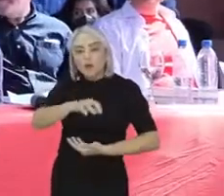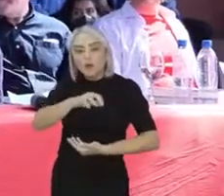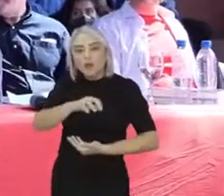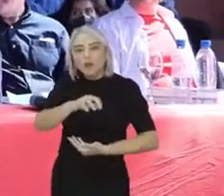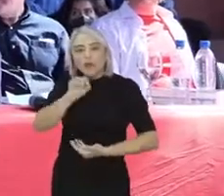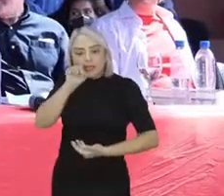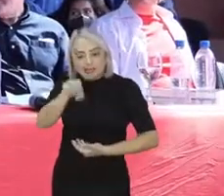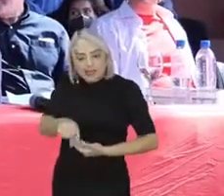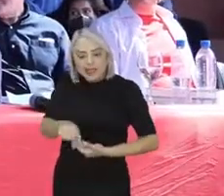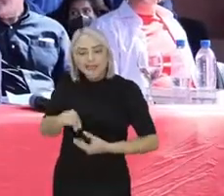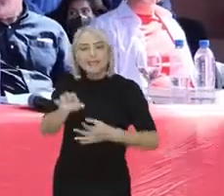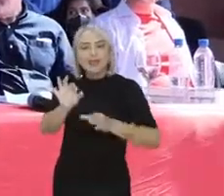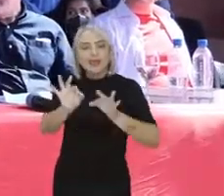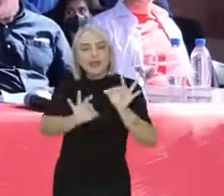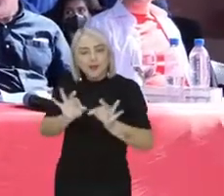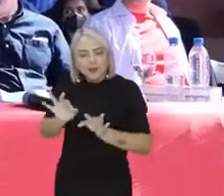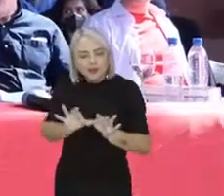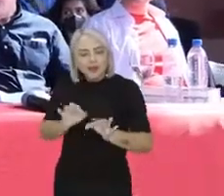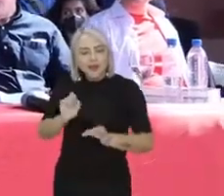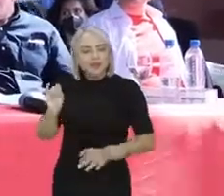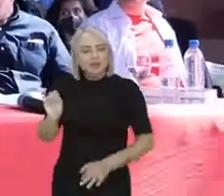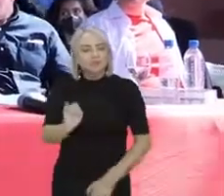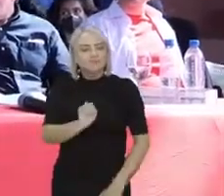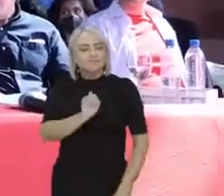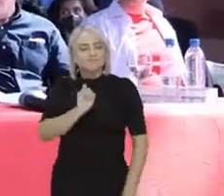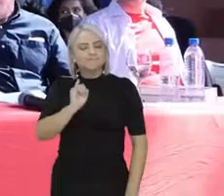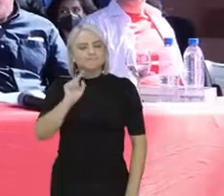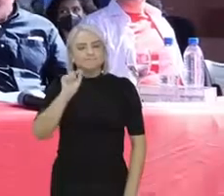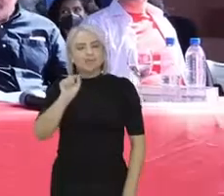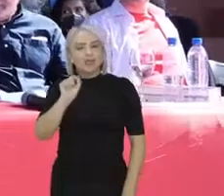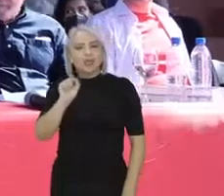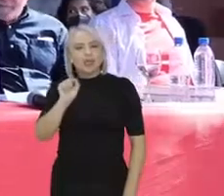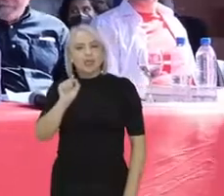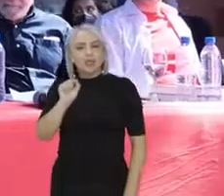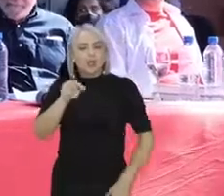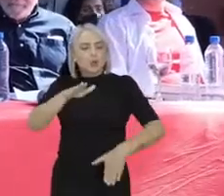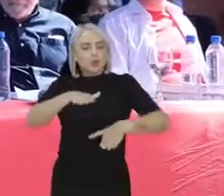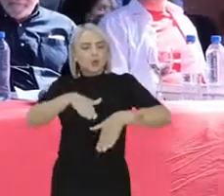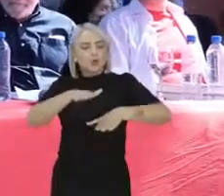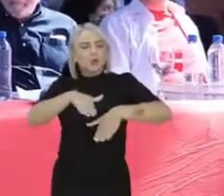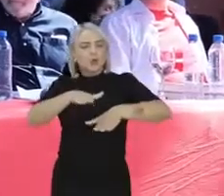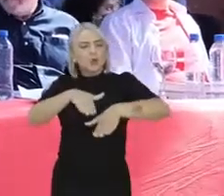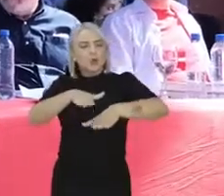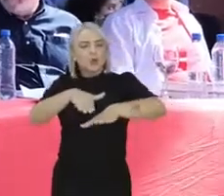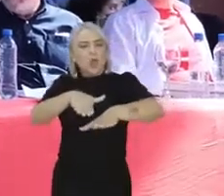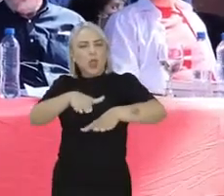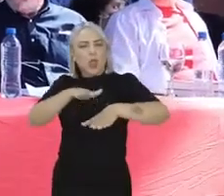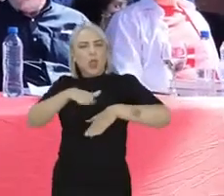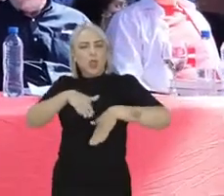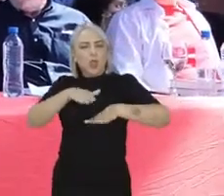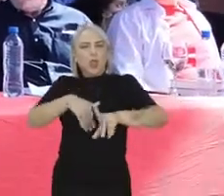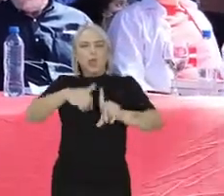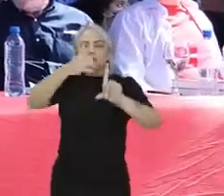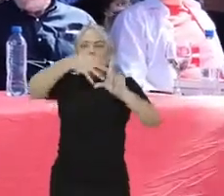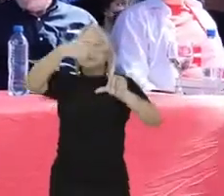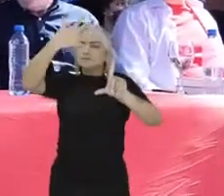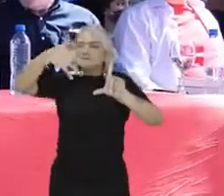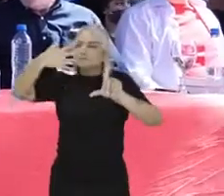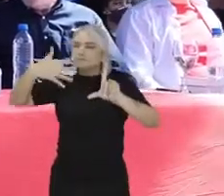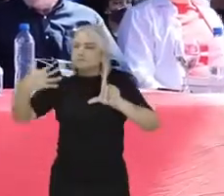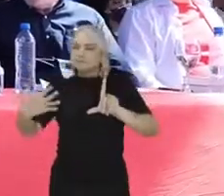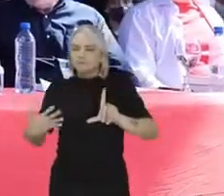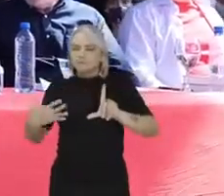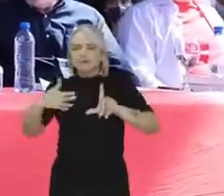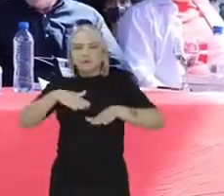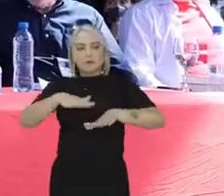a essência dela são os movimentos. Movimentos LGBT, movimento de saúde,